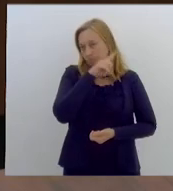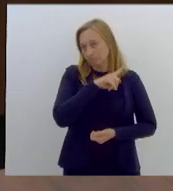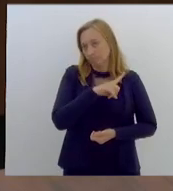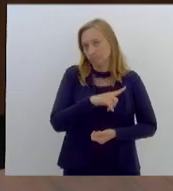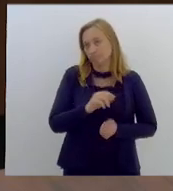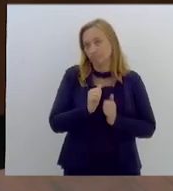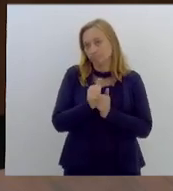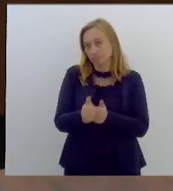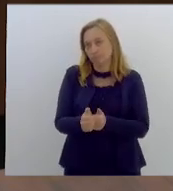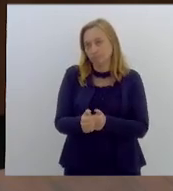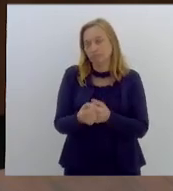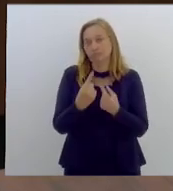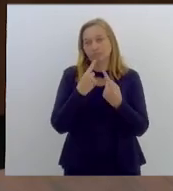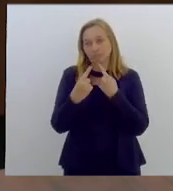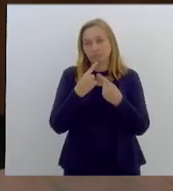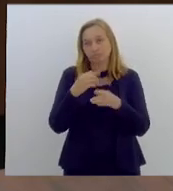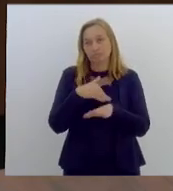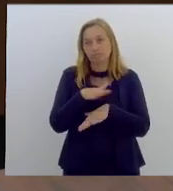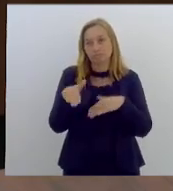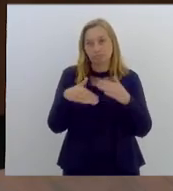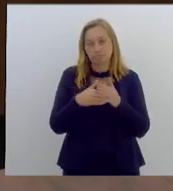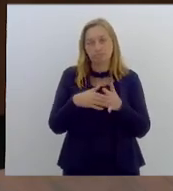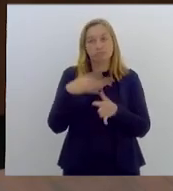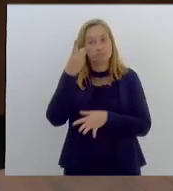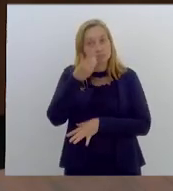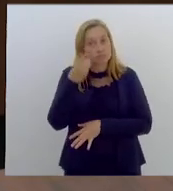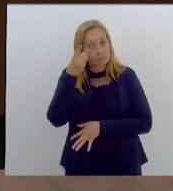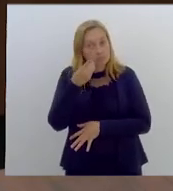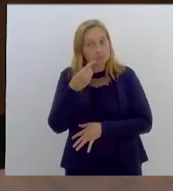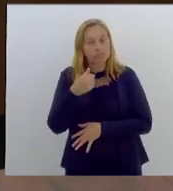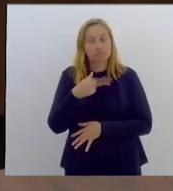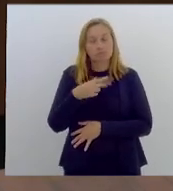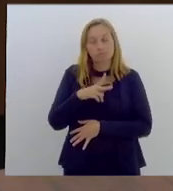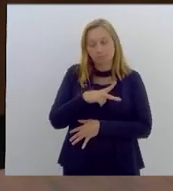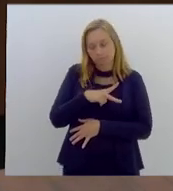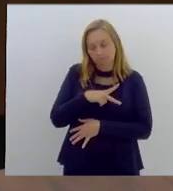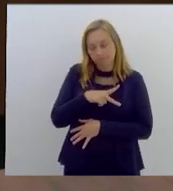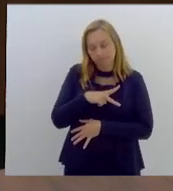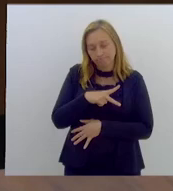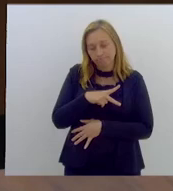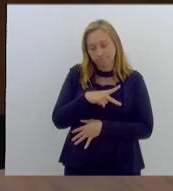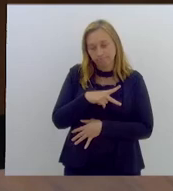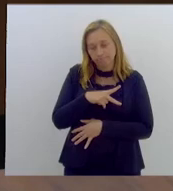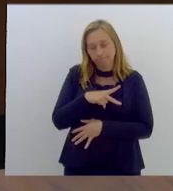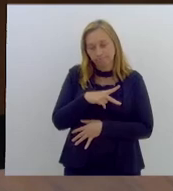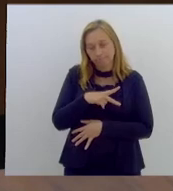você acompanhar o discurso de todos os deputados. Eu, particularmente,